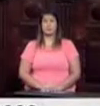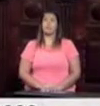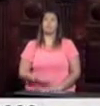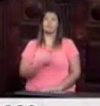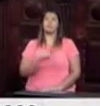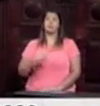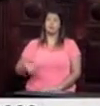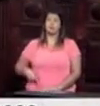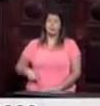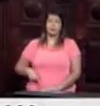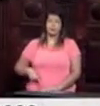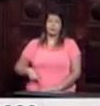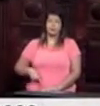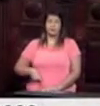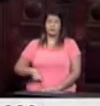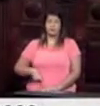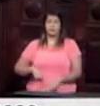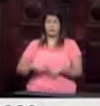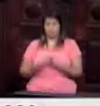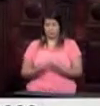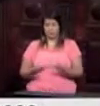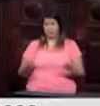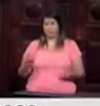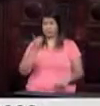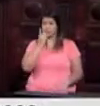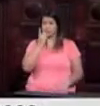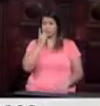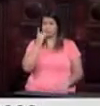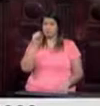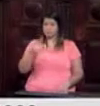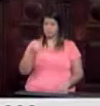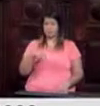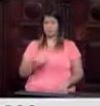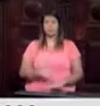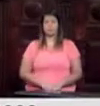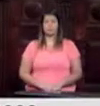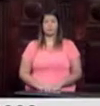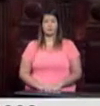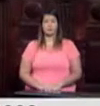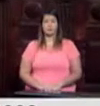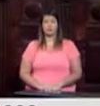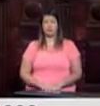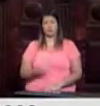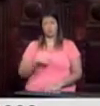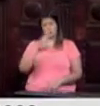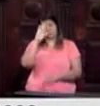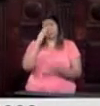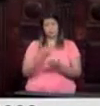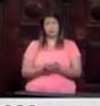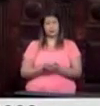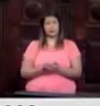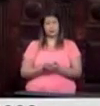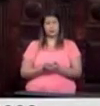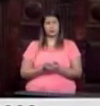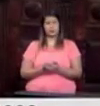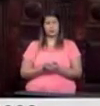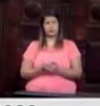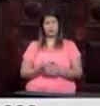Senhora Presidente, senhoras e senhores deputados, eu acredito, senhor Presidente,